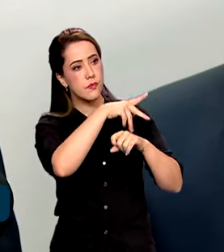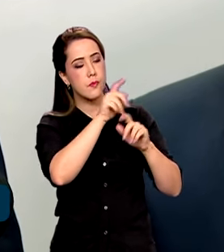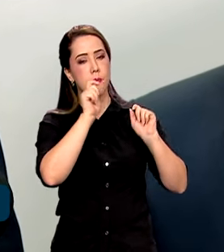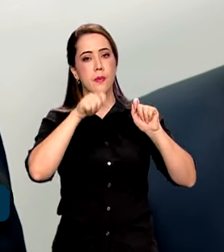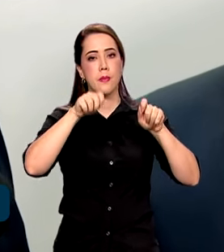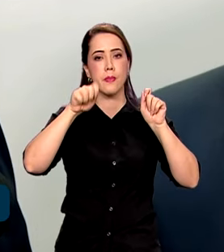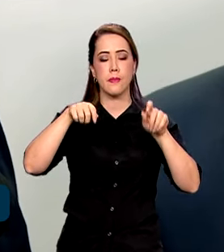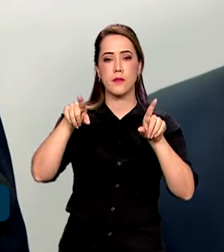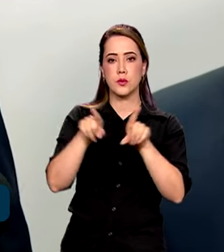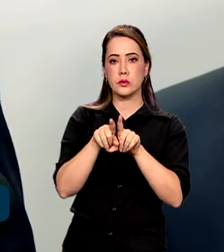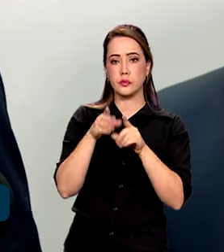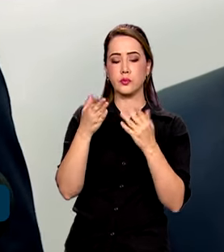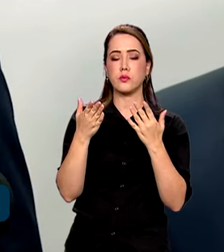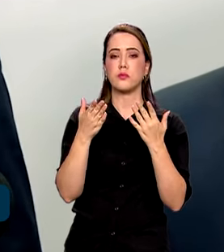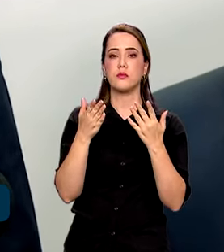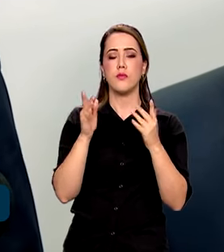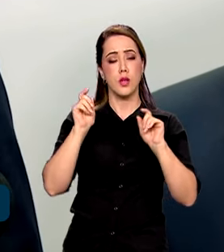espaço